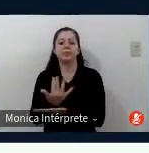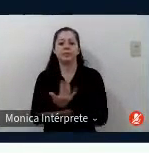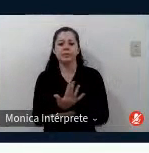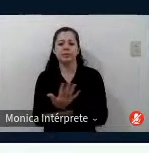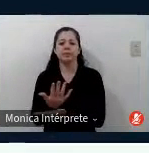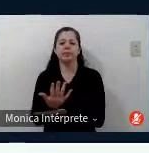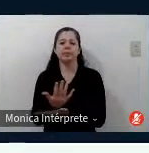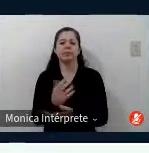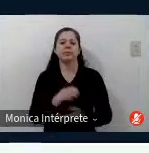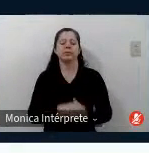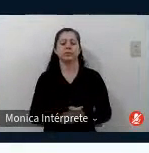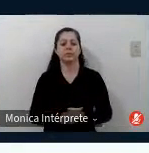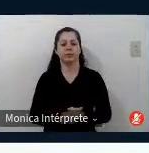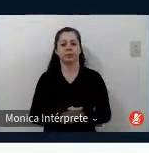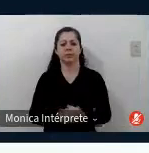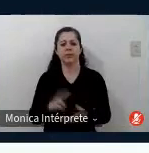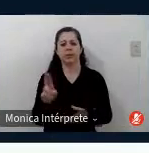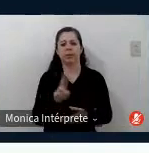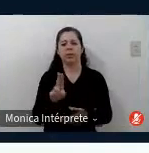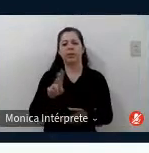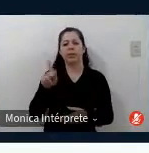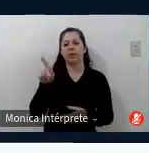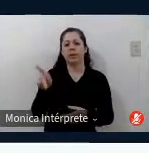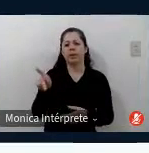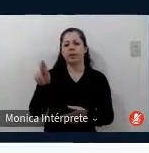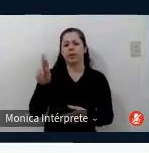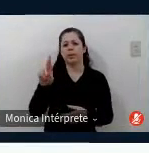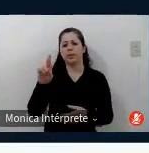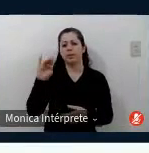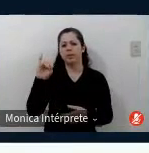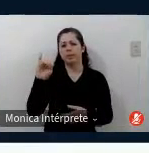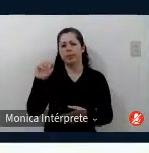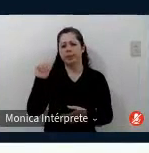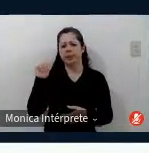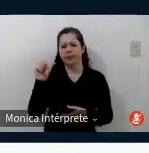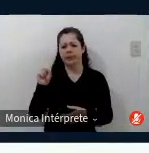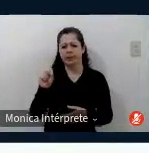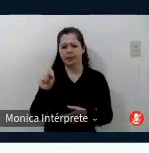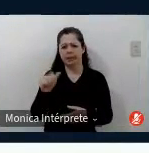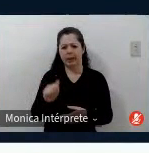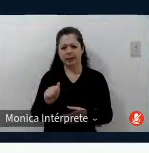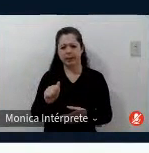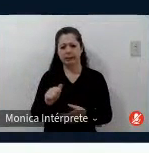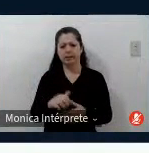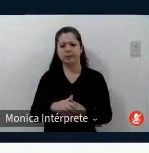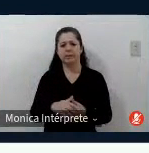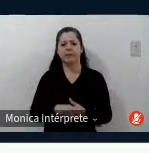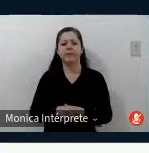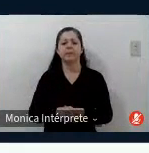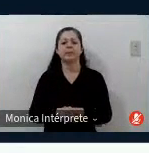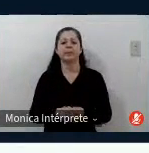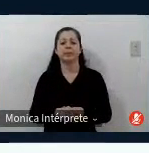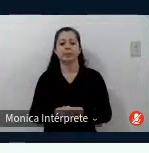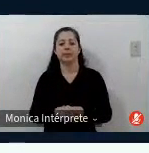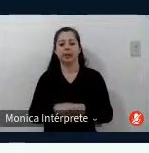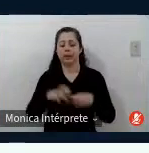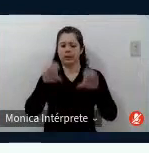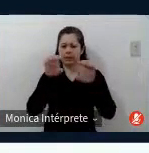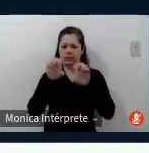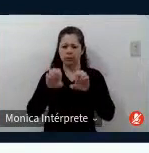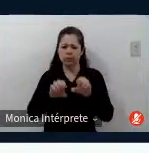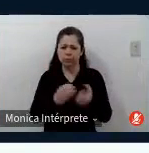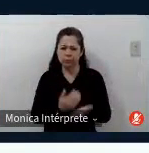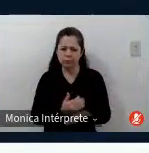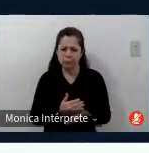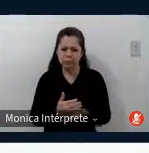Ambiental. Então, essa estrutura inicial vai ser organizada, né, e após isso,